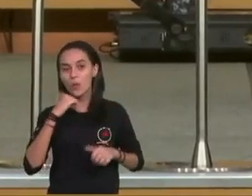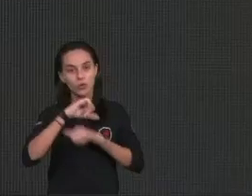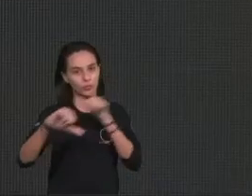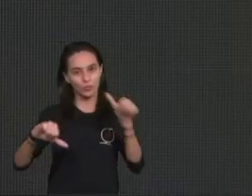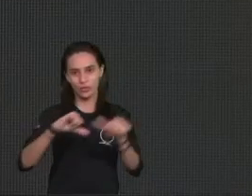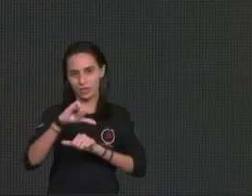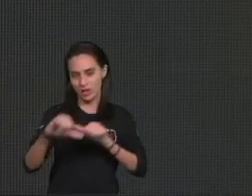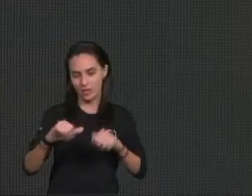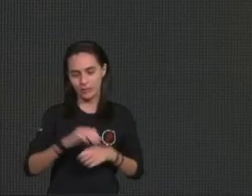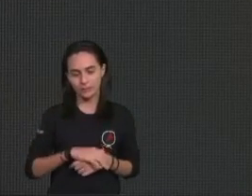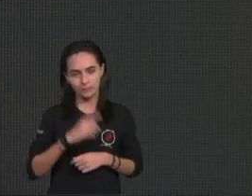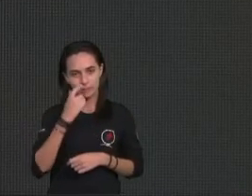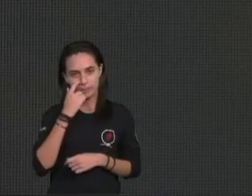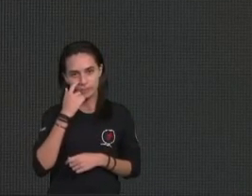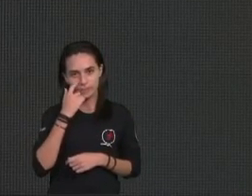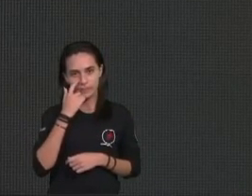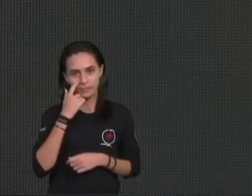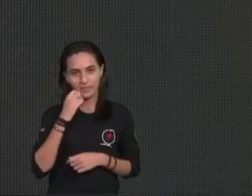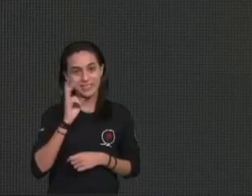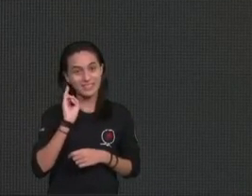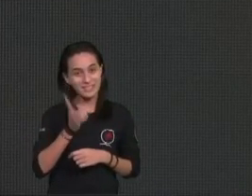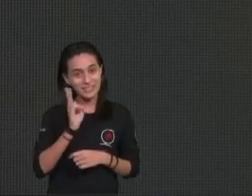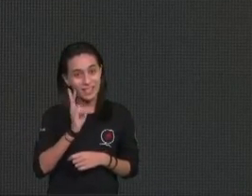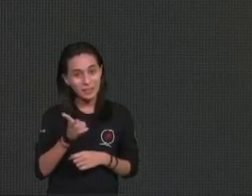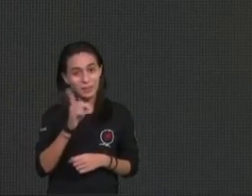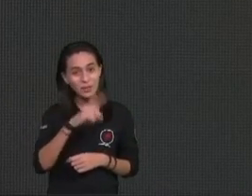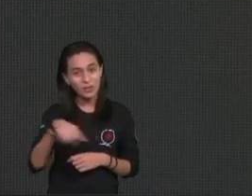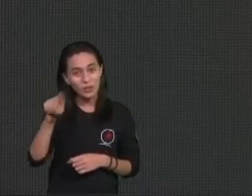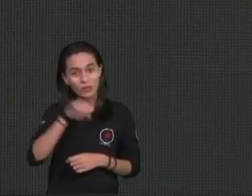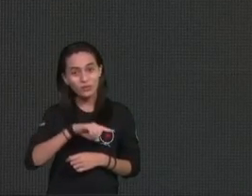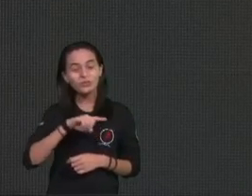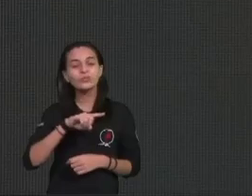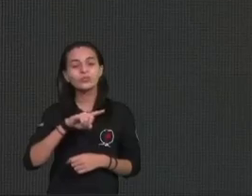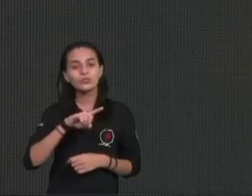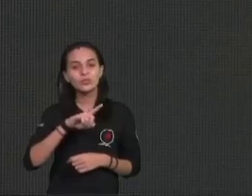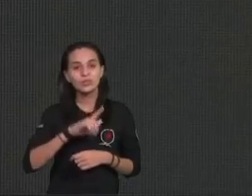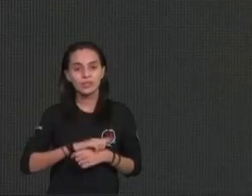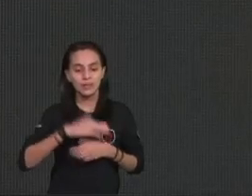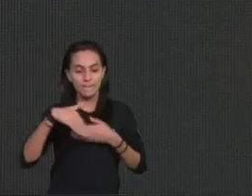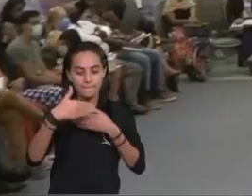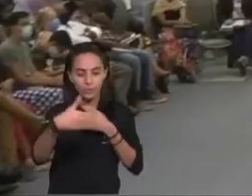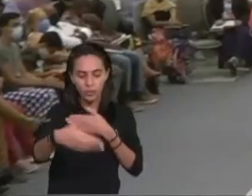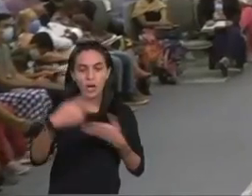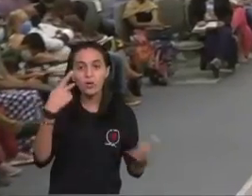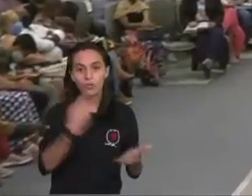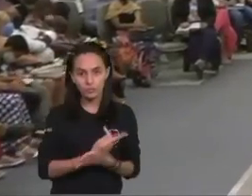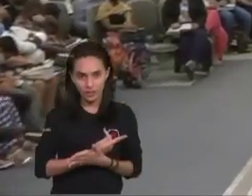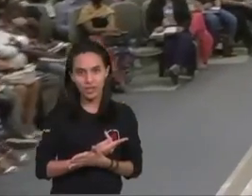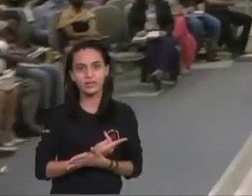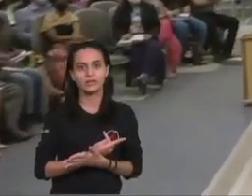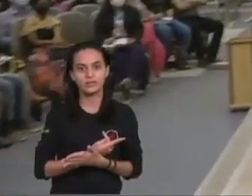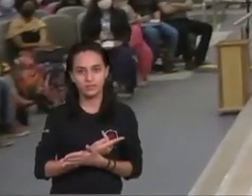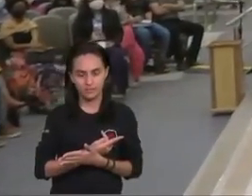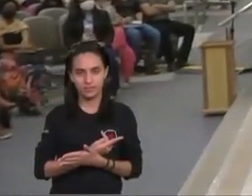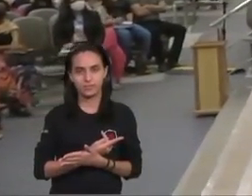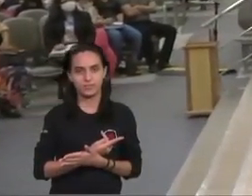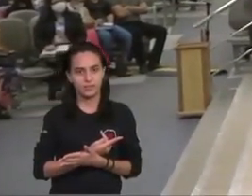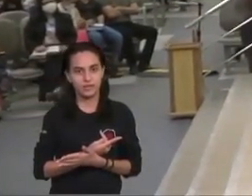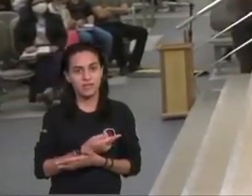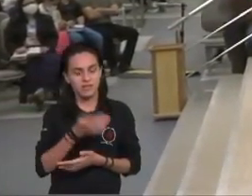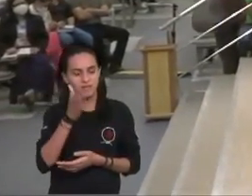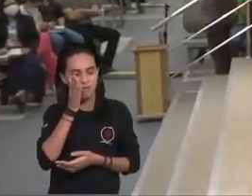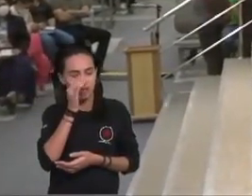ser mudadas E todas as vezes que você aplicar o procedimento ela acontece ela é terrivelmente